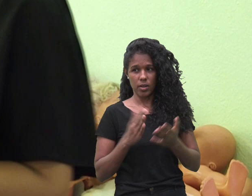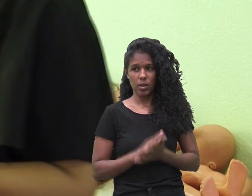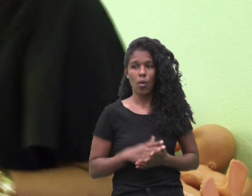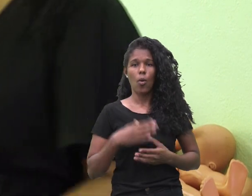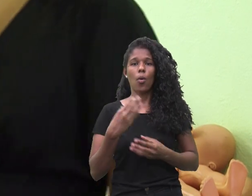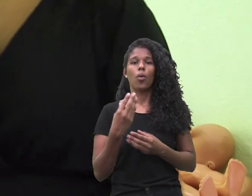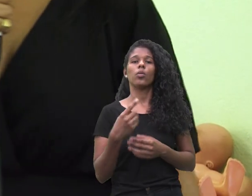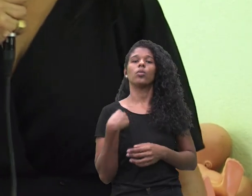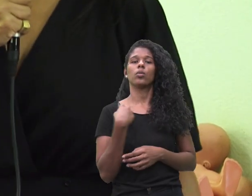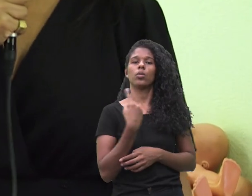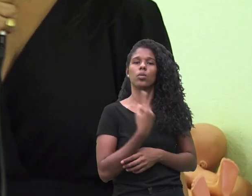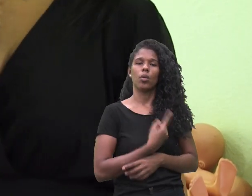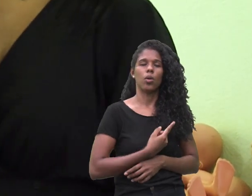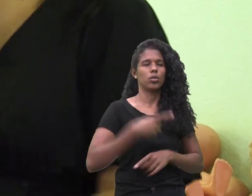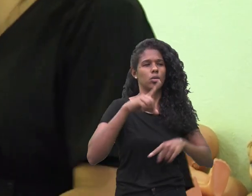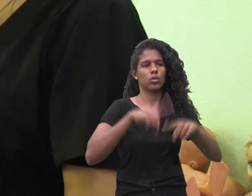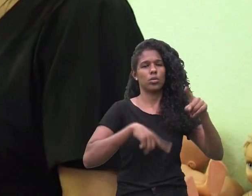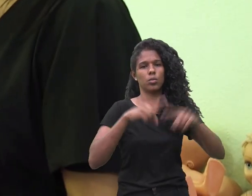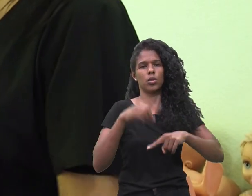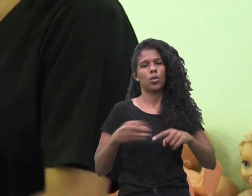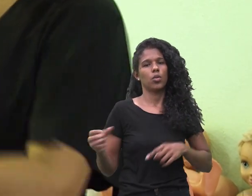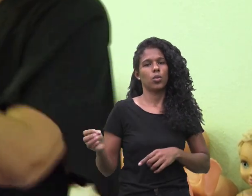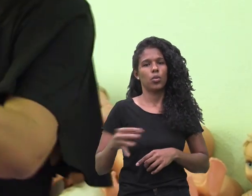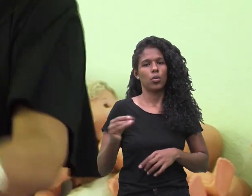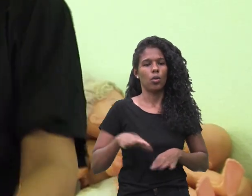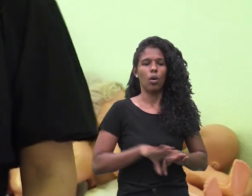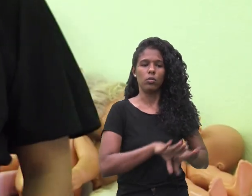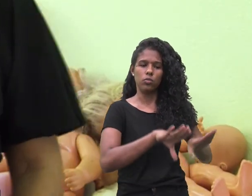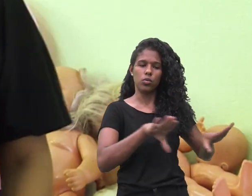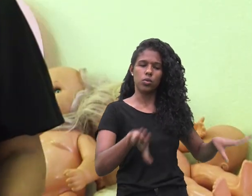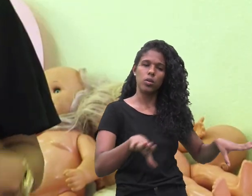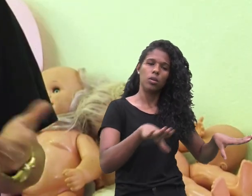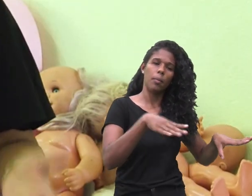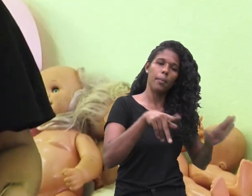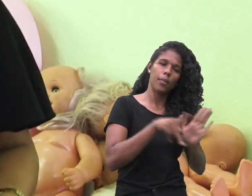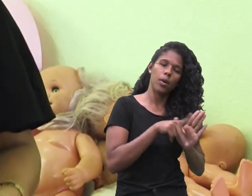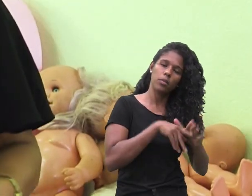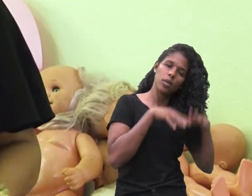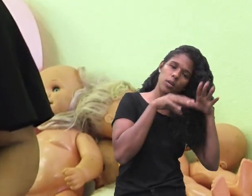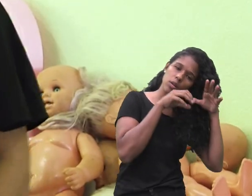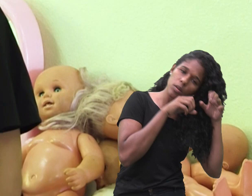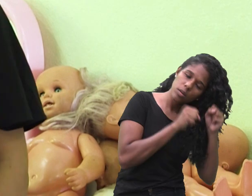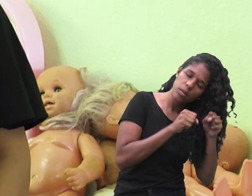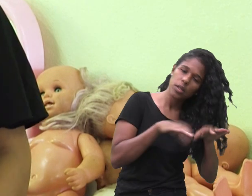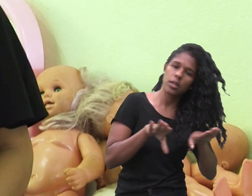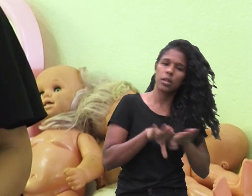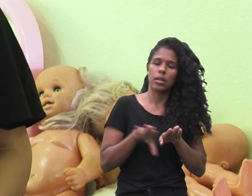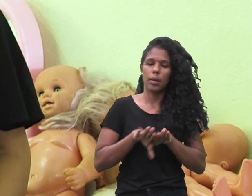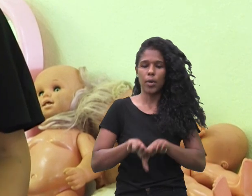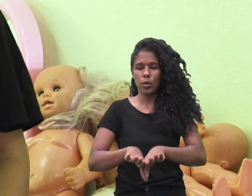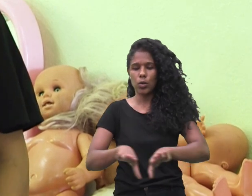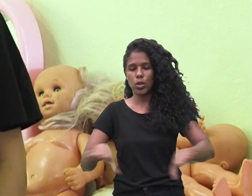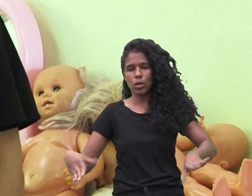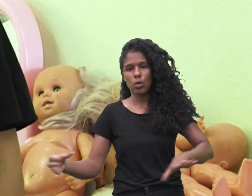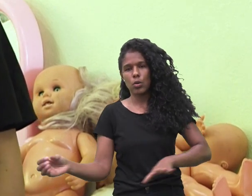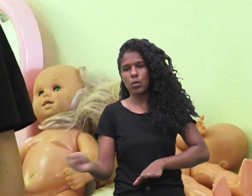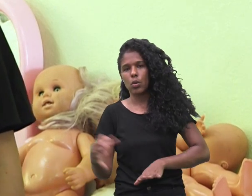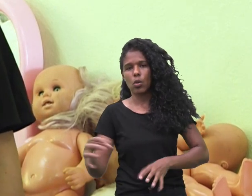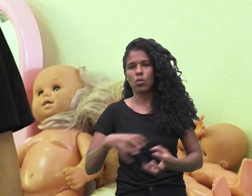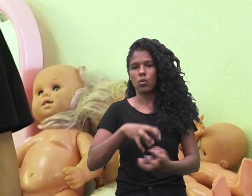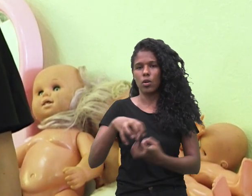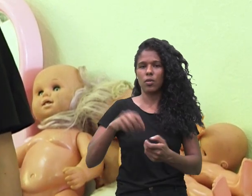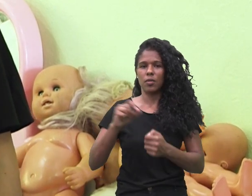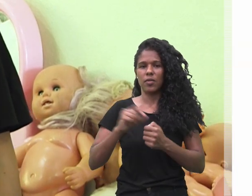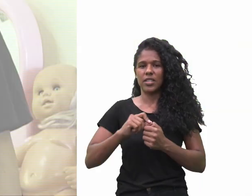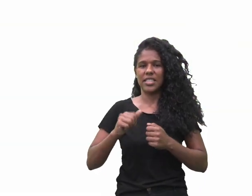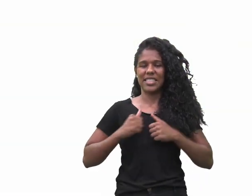Compramos colchonetes para as salas de aula e a cerâmica foi colocada, ventiladores. Então, estamos ansiosos para vocês